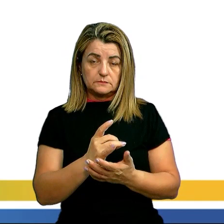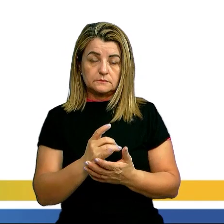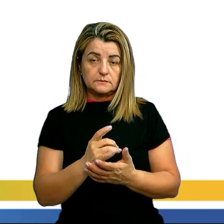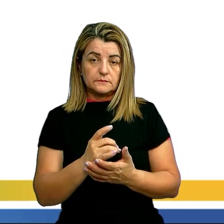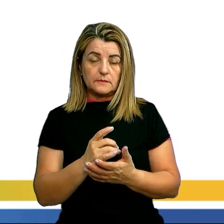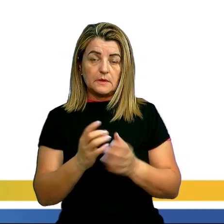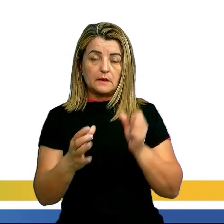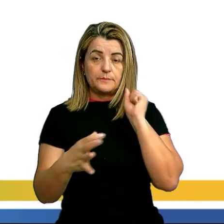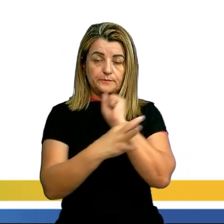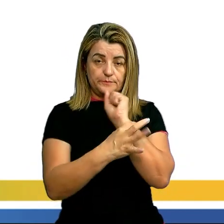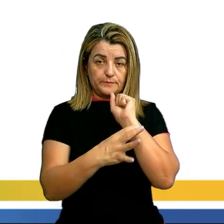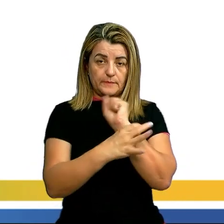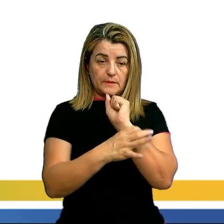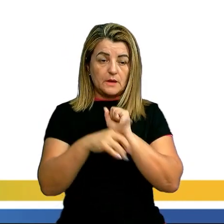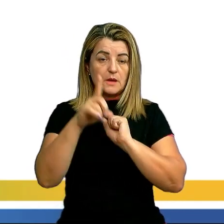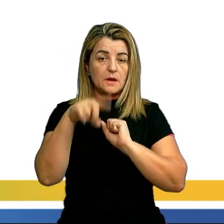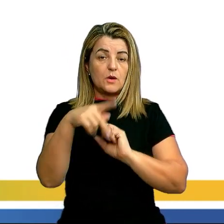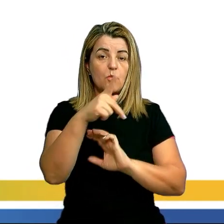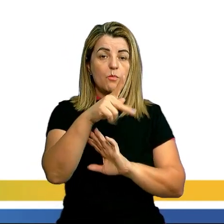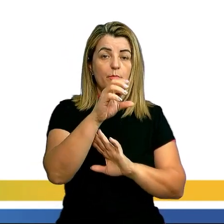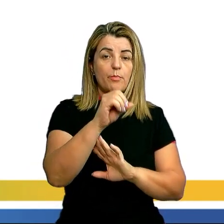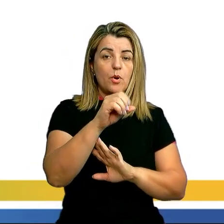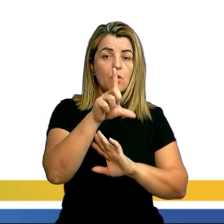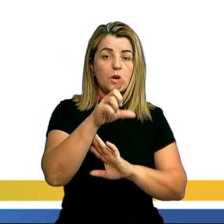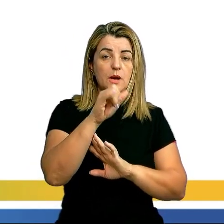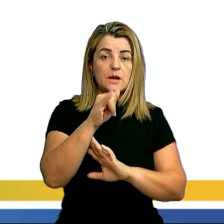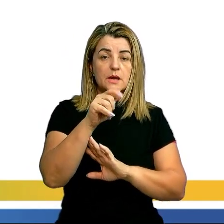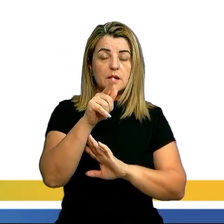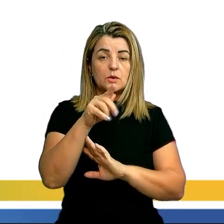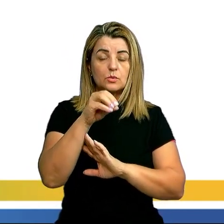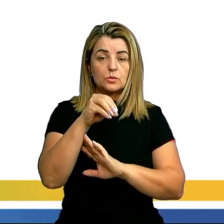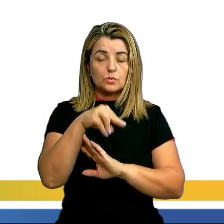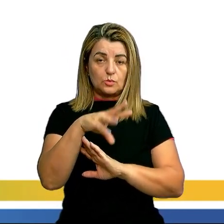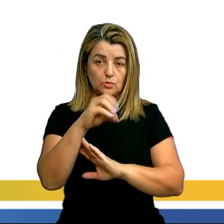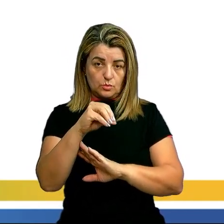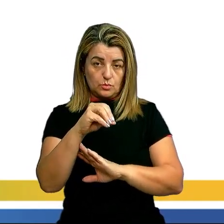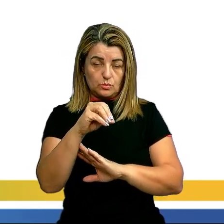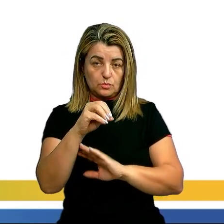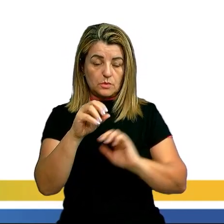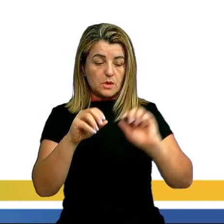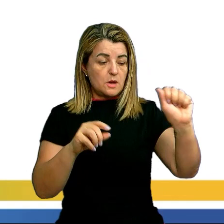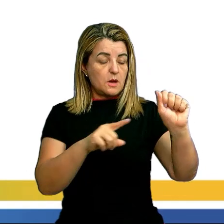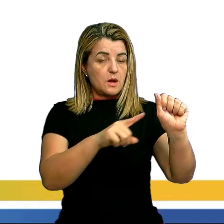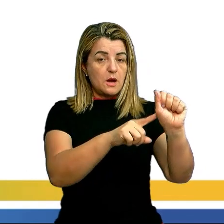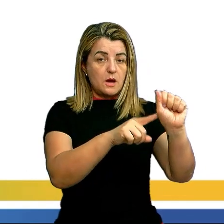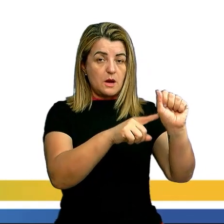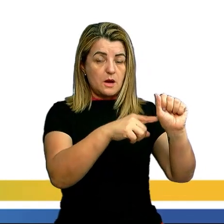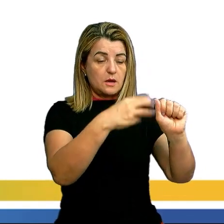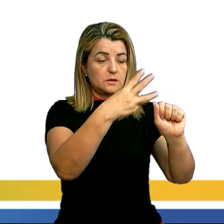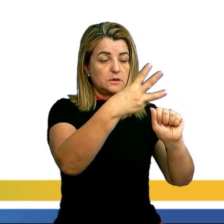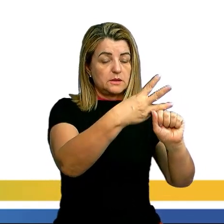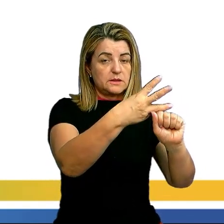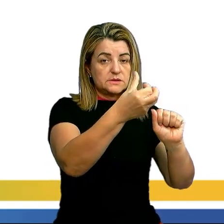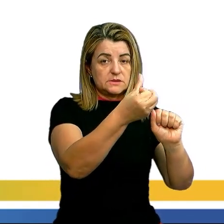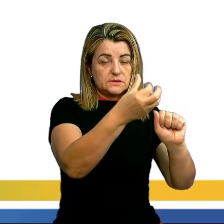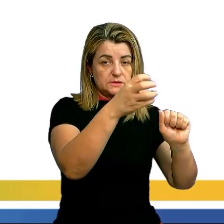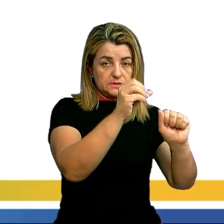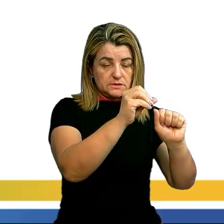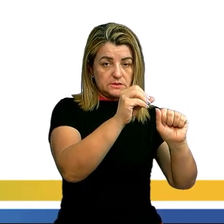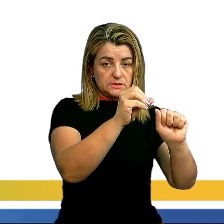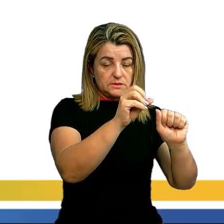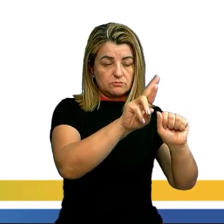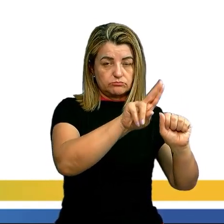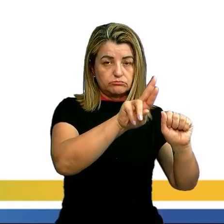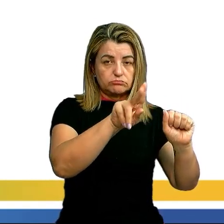condições de segurança é um polígono cuja área corresponde a alternativa A, 360 unidade